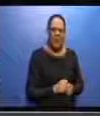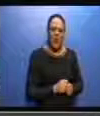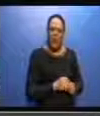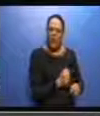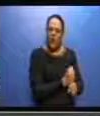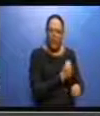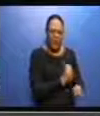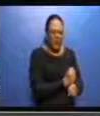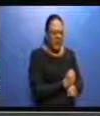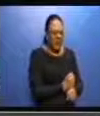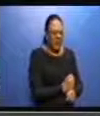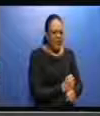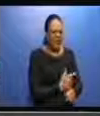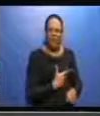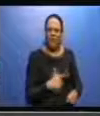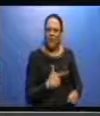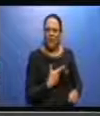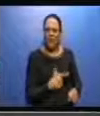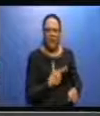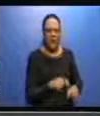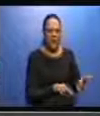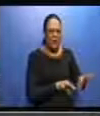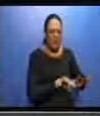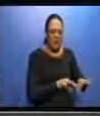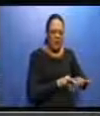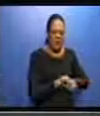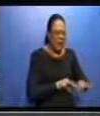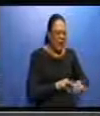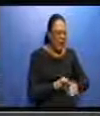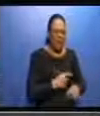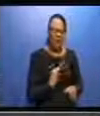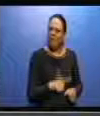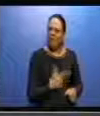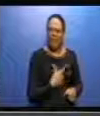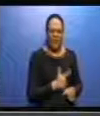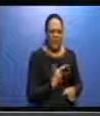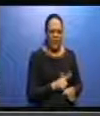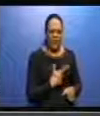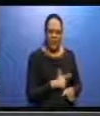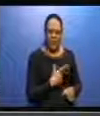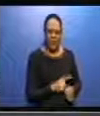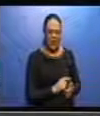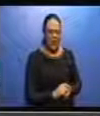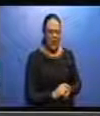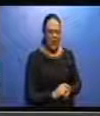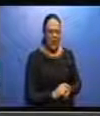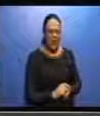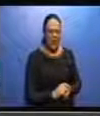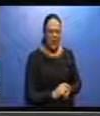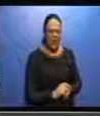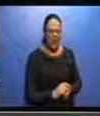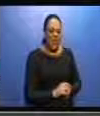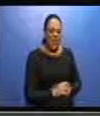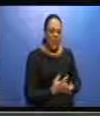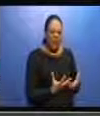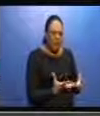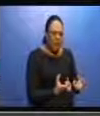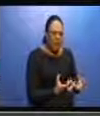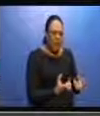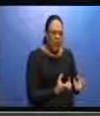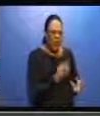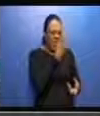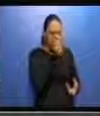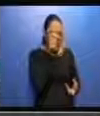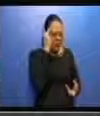razão aí da falta desse planejamento né a cidade não estavam preparadas para receber receber um contingente populacional tão